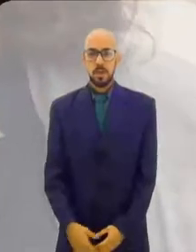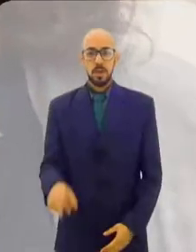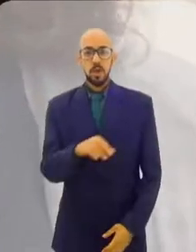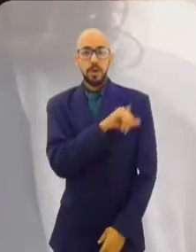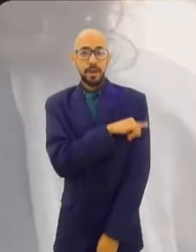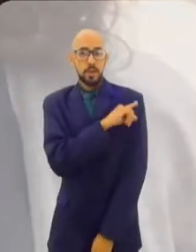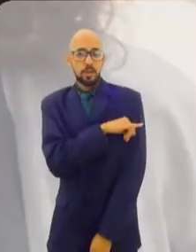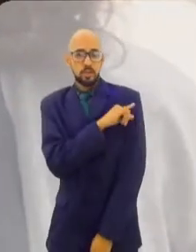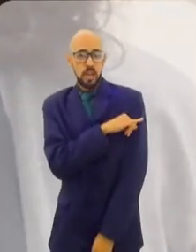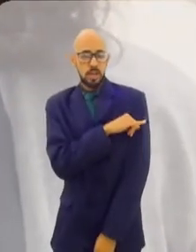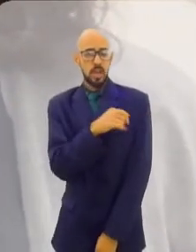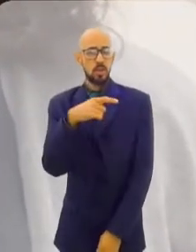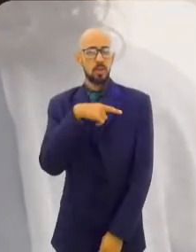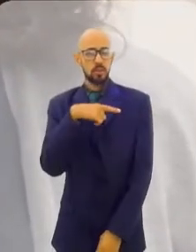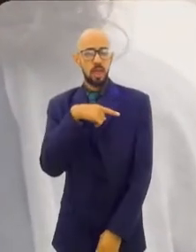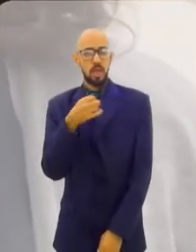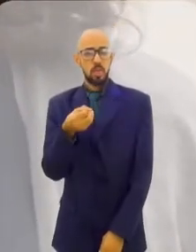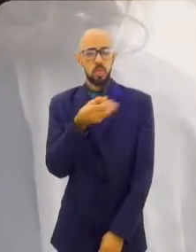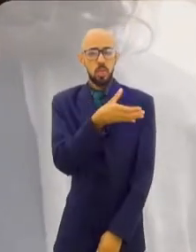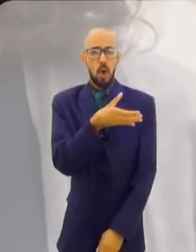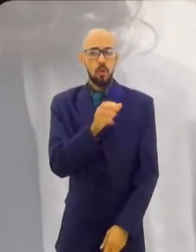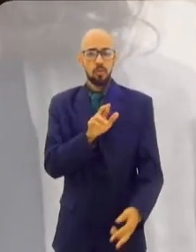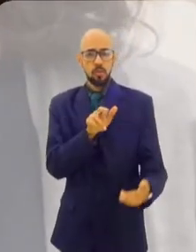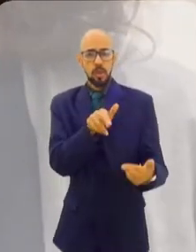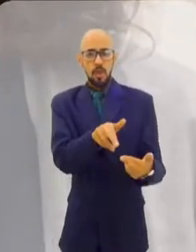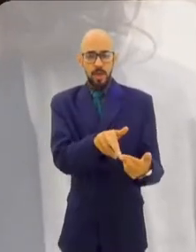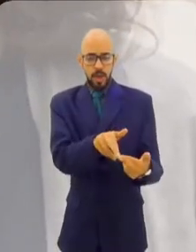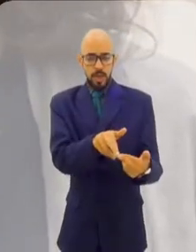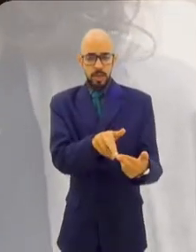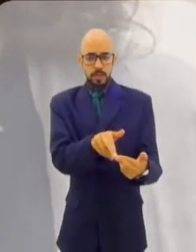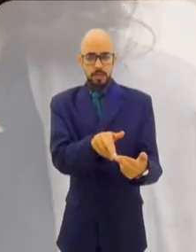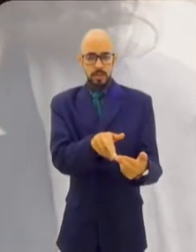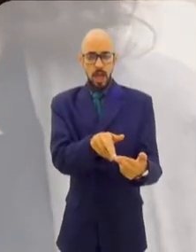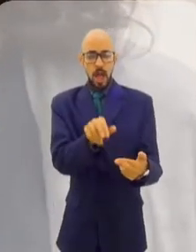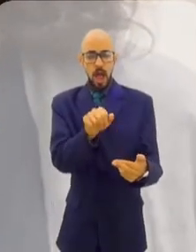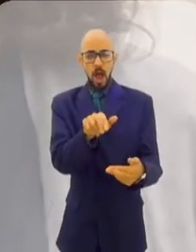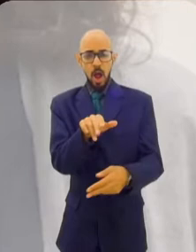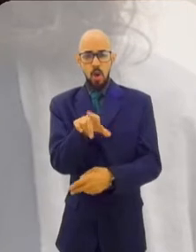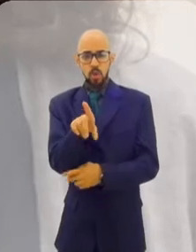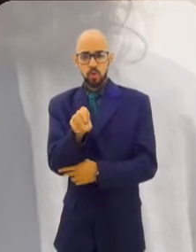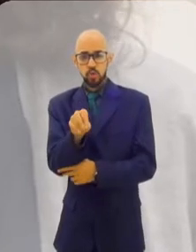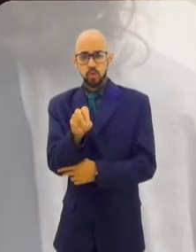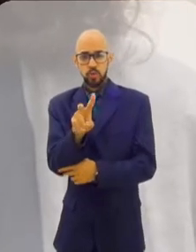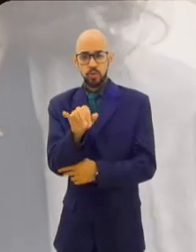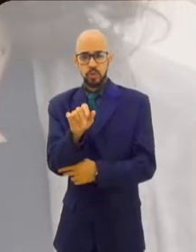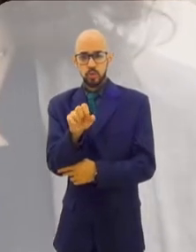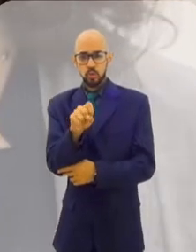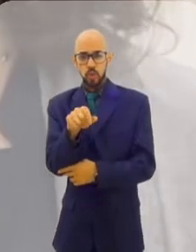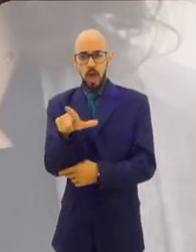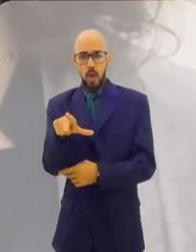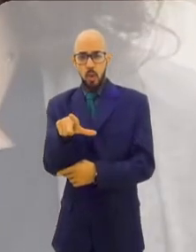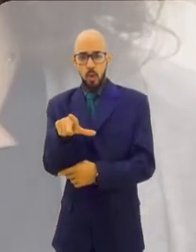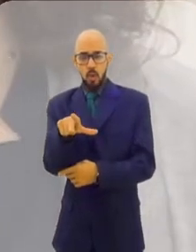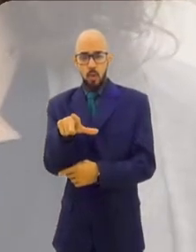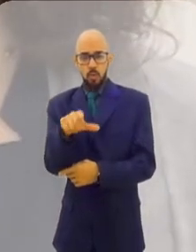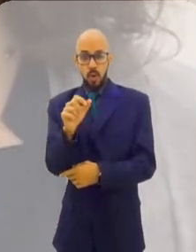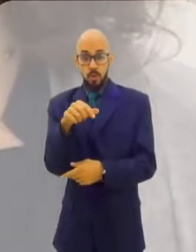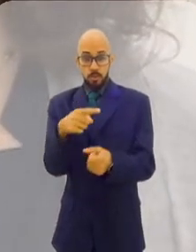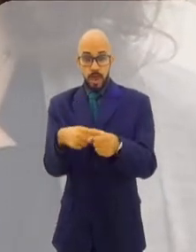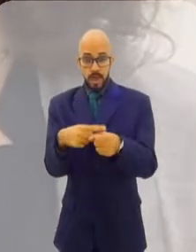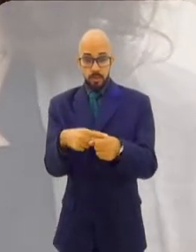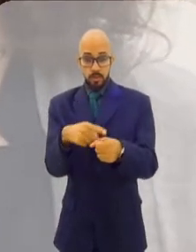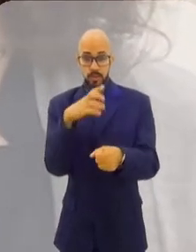e o Rio de Janeiro conta com novo centro de referência audiovisual localizado no bairro de Laranjeiras zona sul do Rio